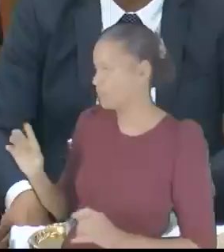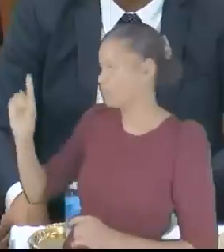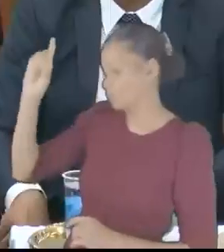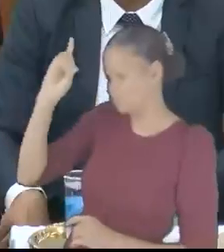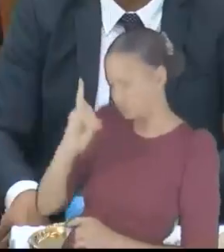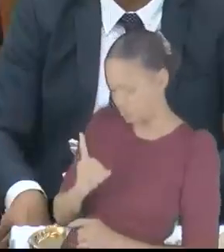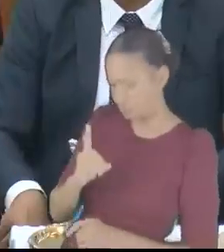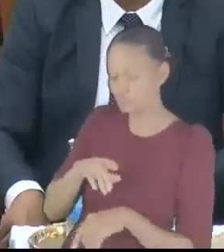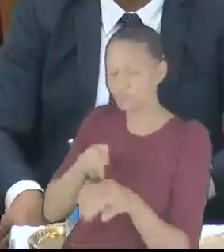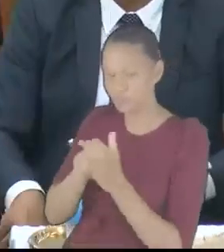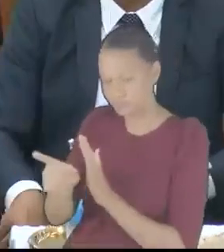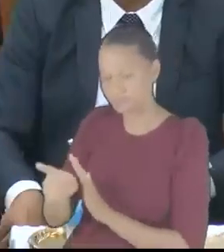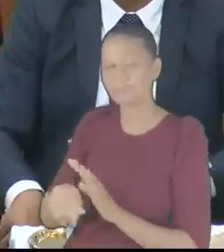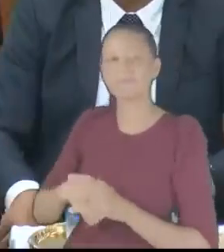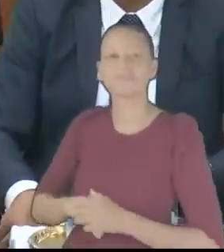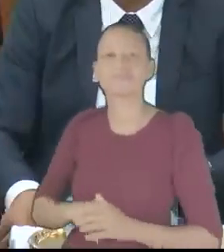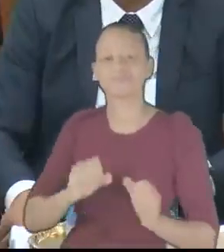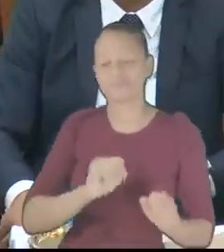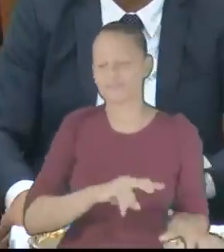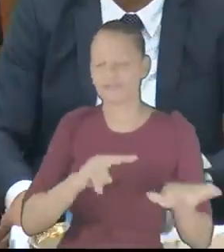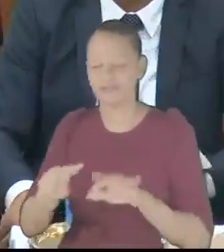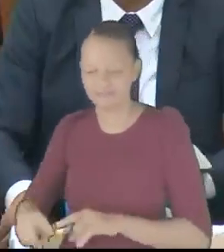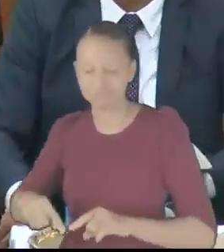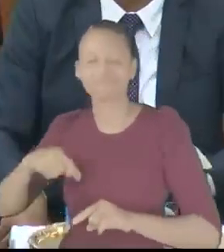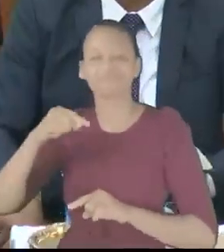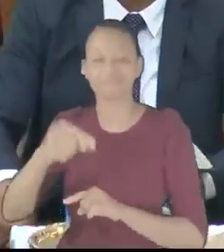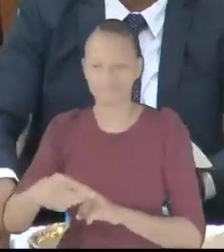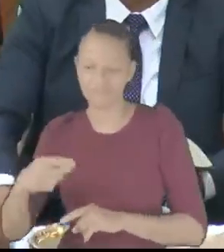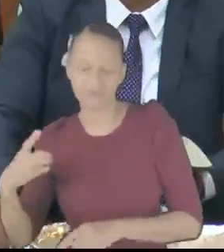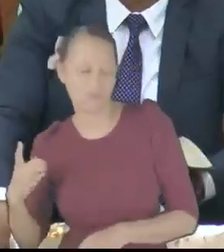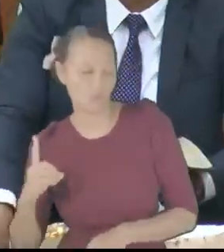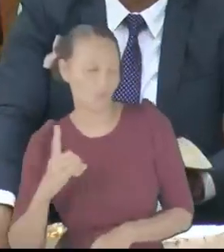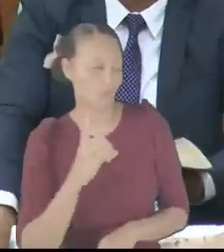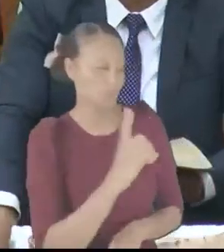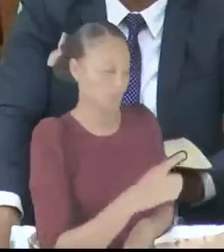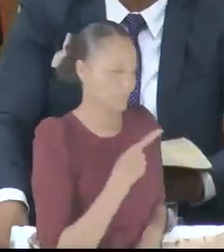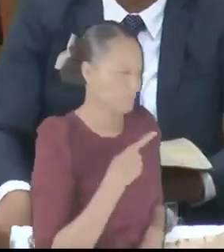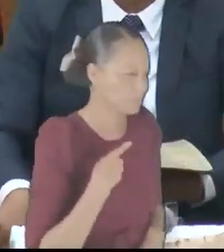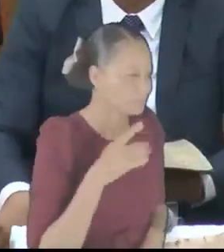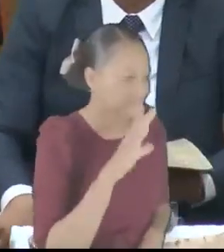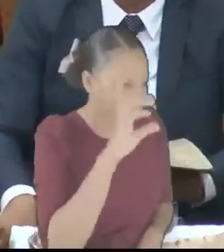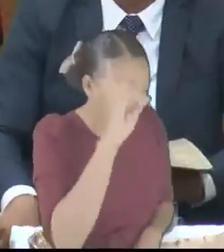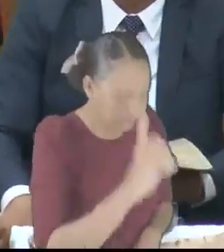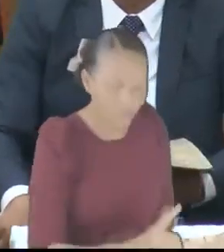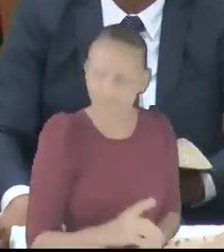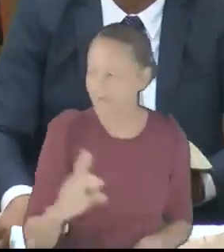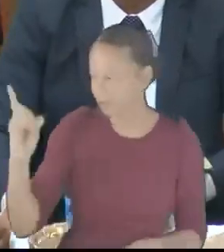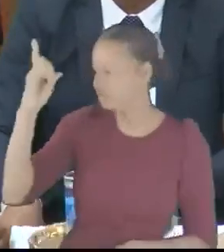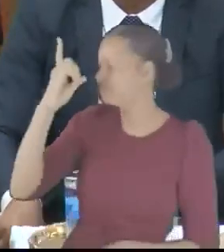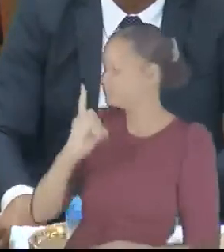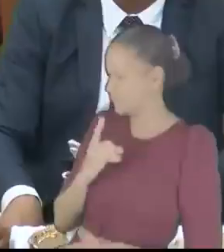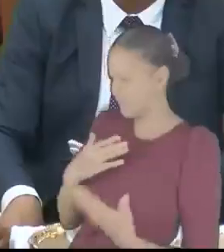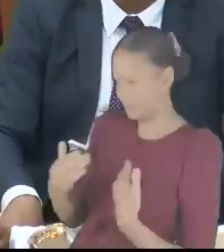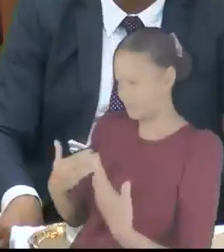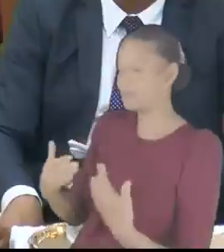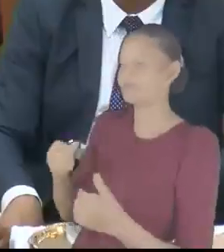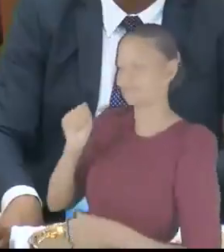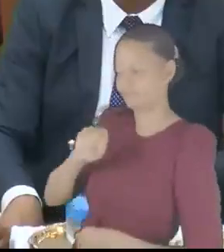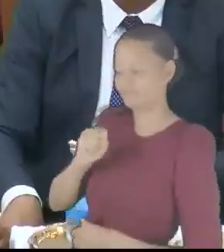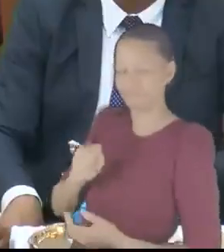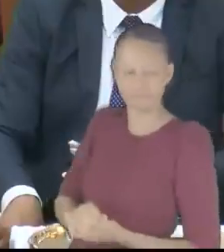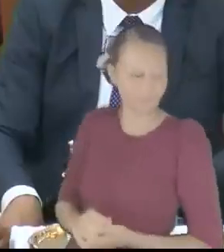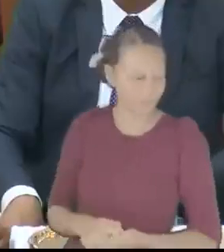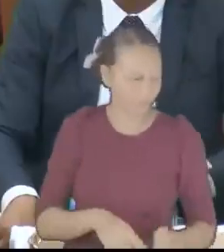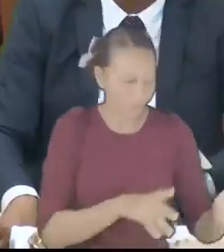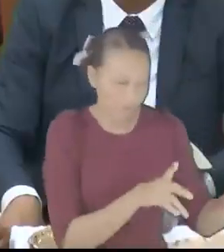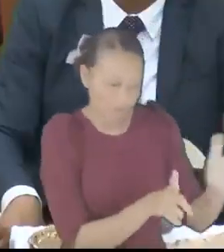Deus vier, eu vou perguntar. Na outra semana, o ministro foi lá, e quando chegou lá, disse: senhora, Deus veio? Ela disse: veio. Disse: